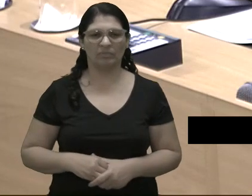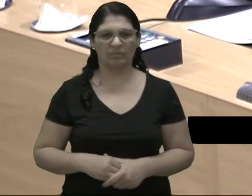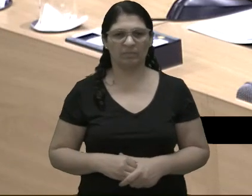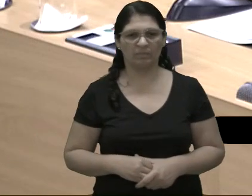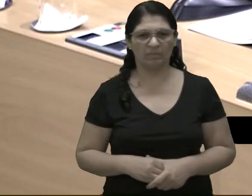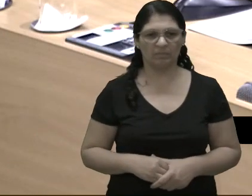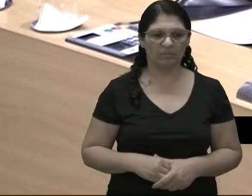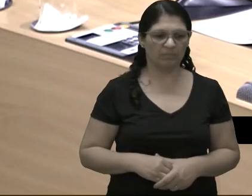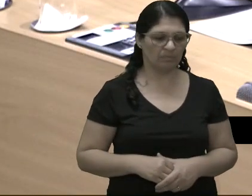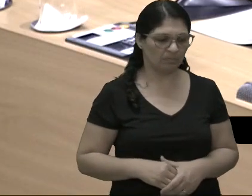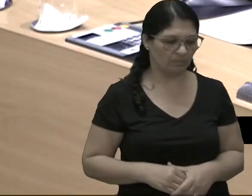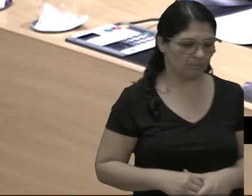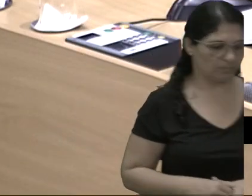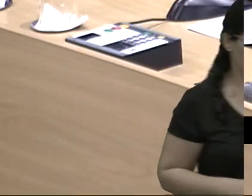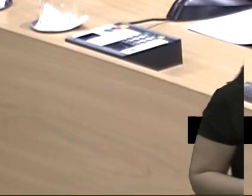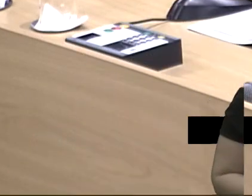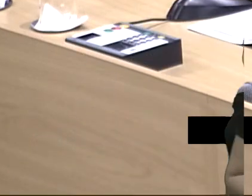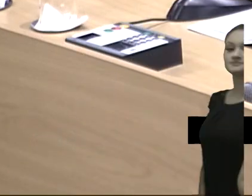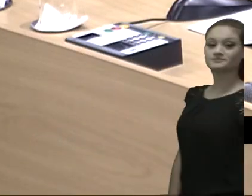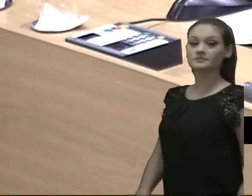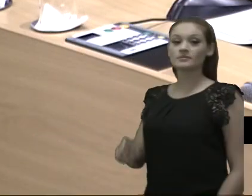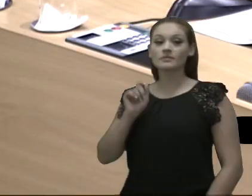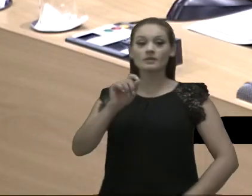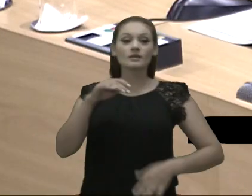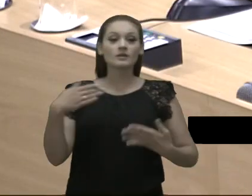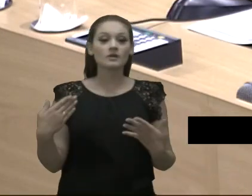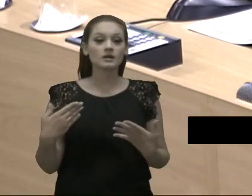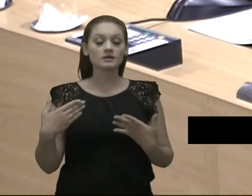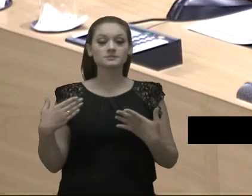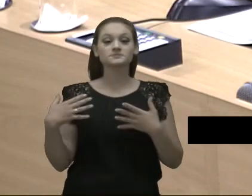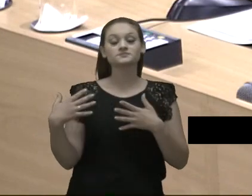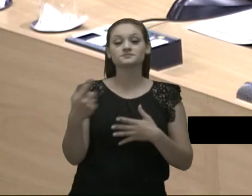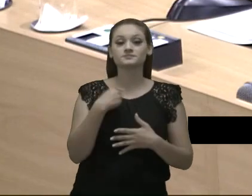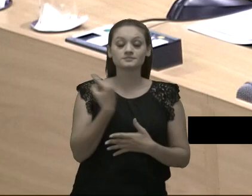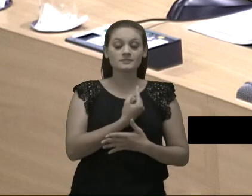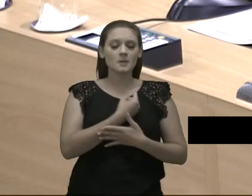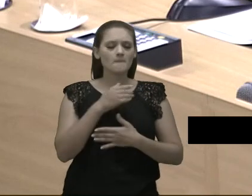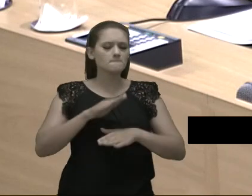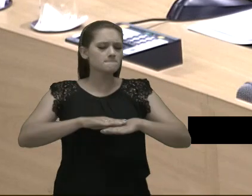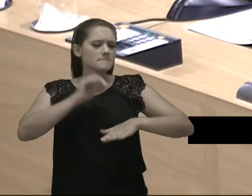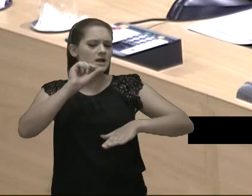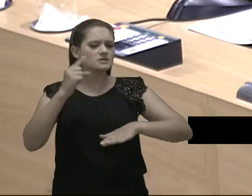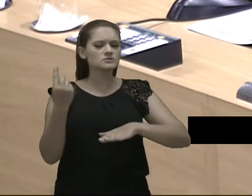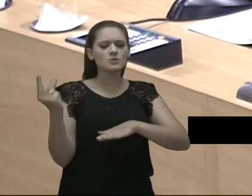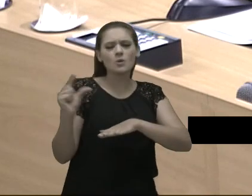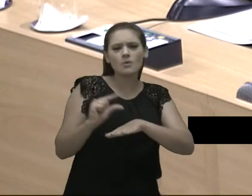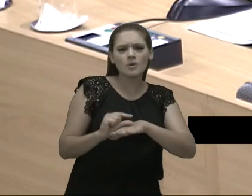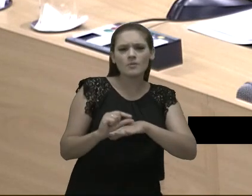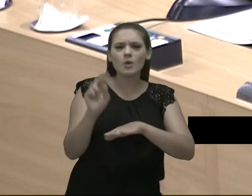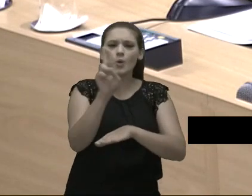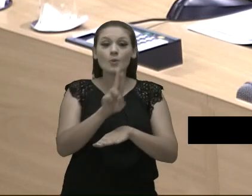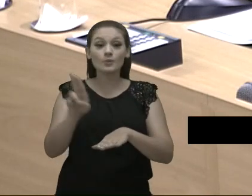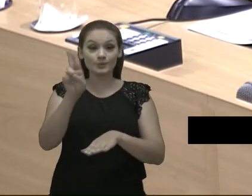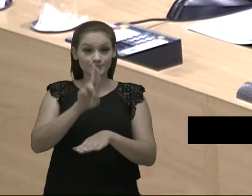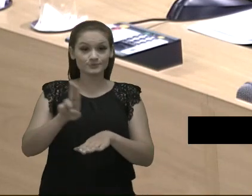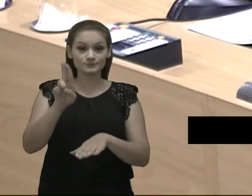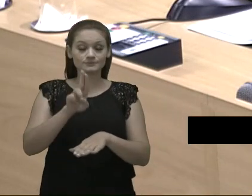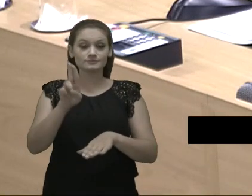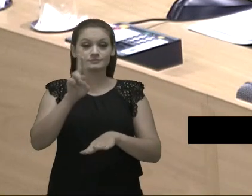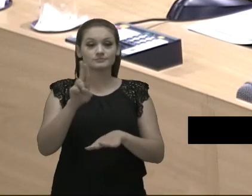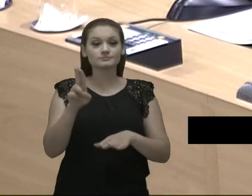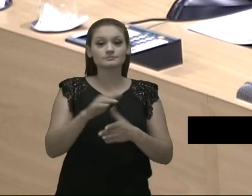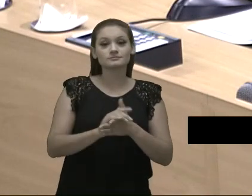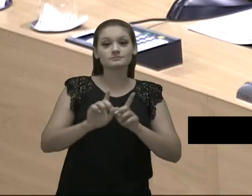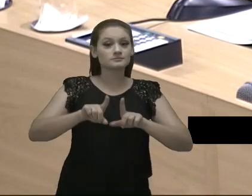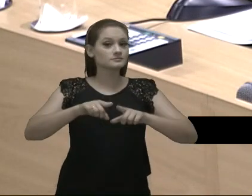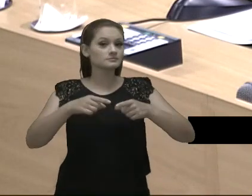no que isso vai impactar para nós, né? Se aumentar o volume ou diminuir o volume. É questão do uso do equipamento, tá? Isso impacta, mas